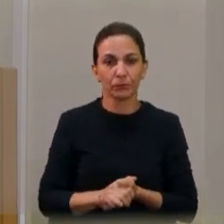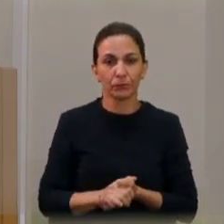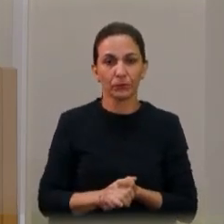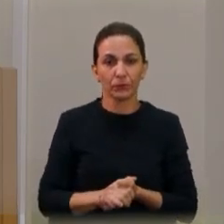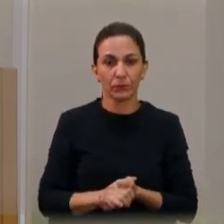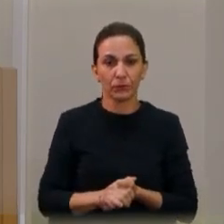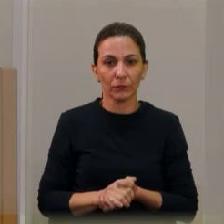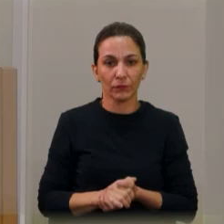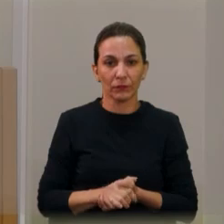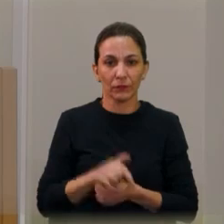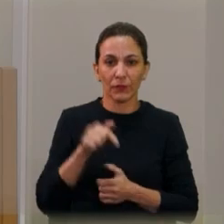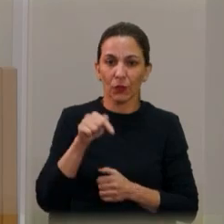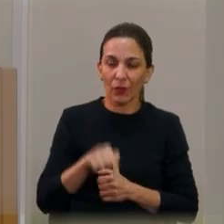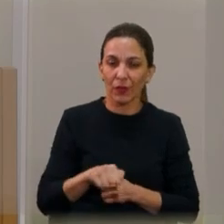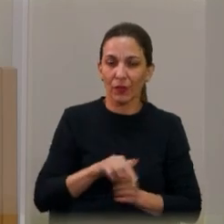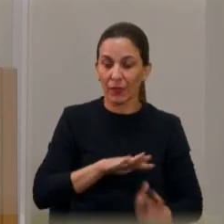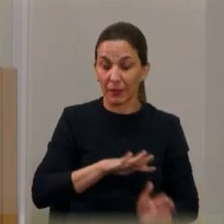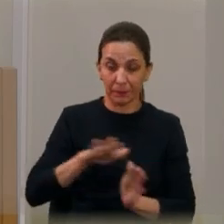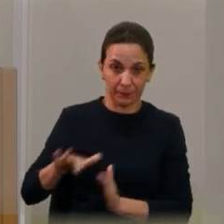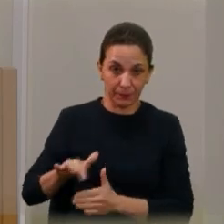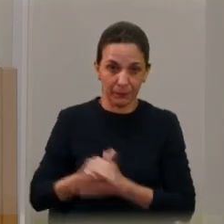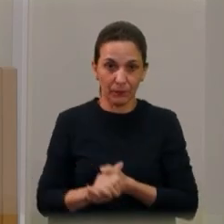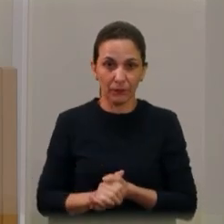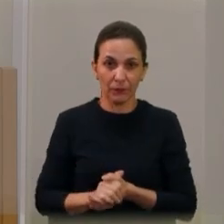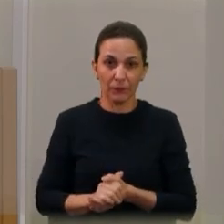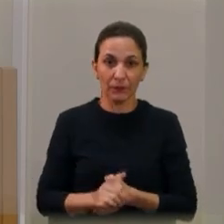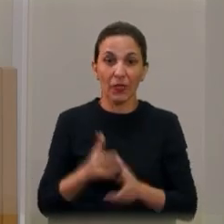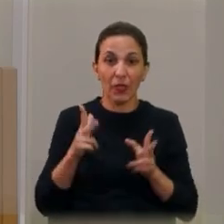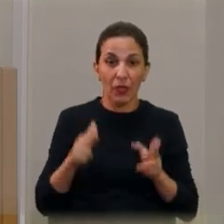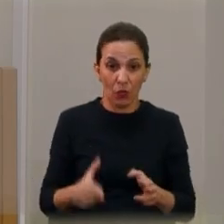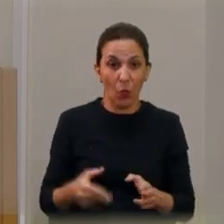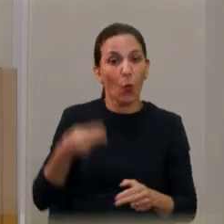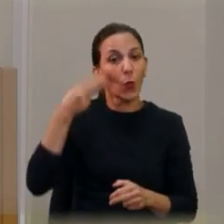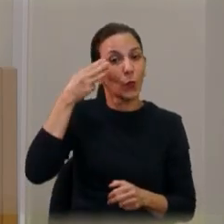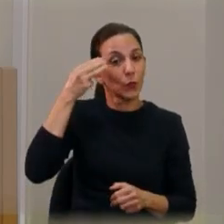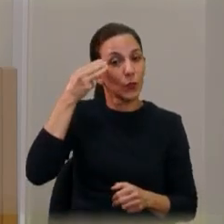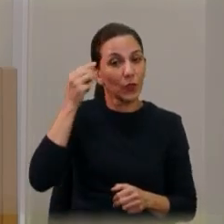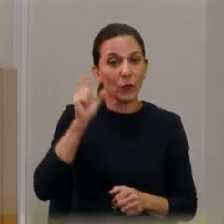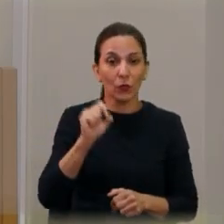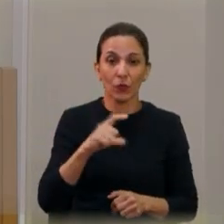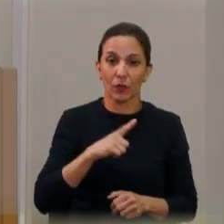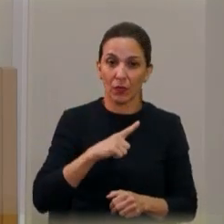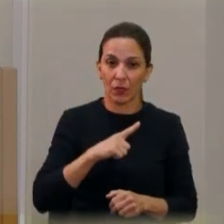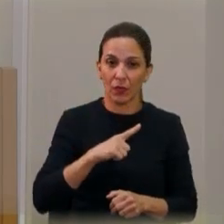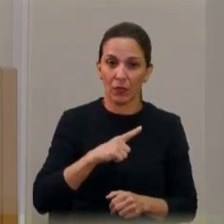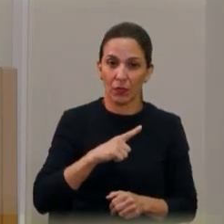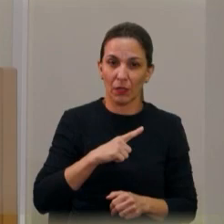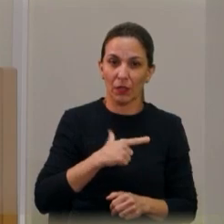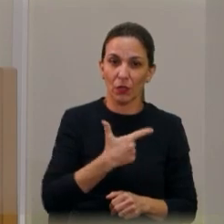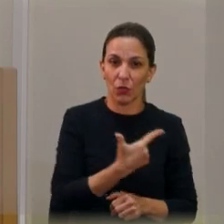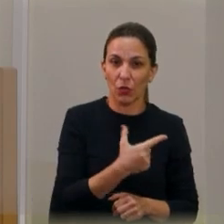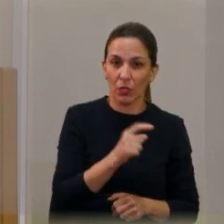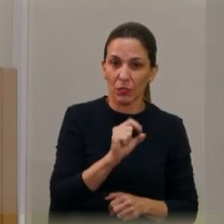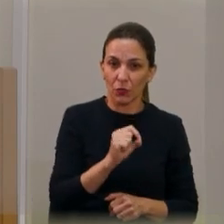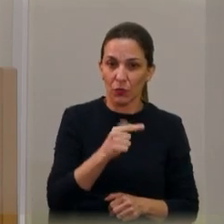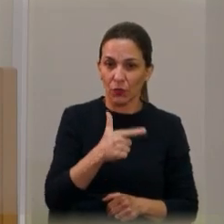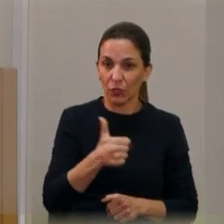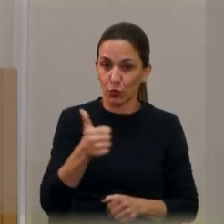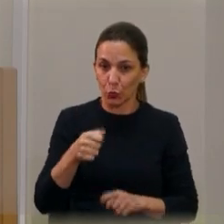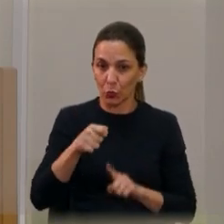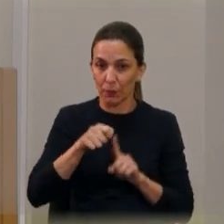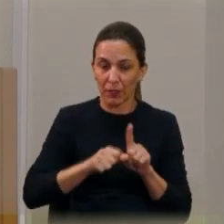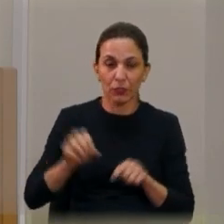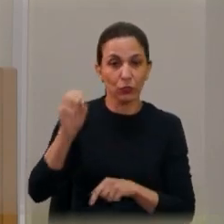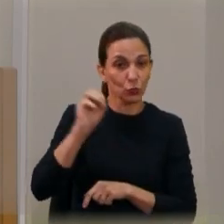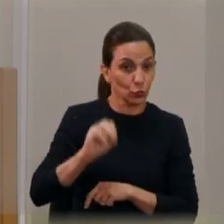até triste né para mim referendar fala dele porque em 2021 em outubro